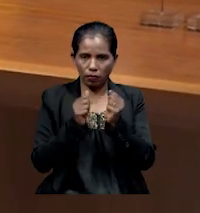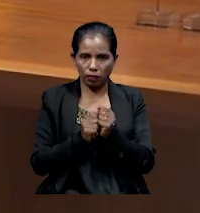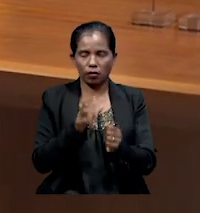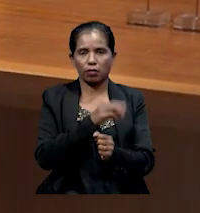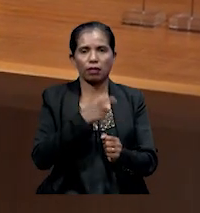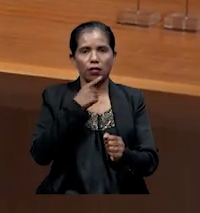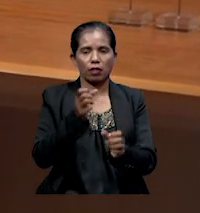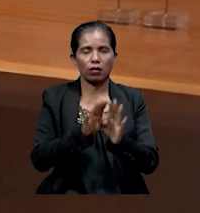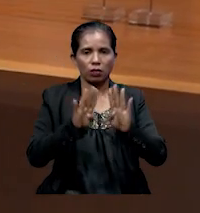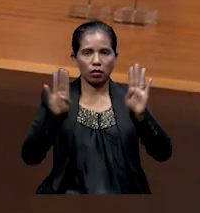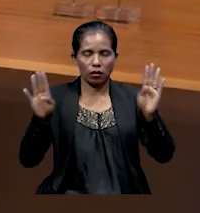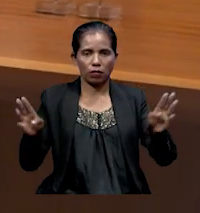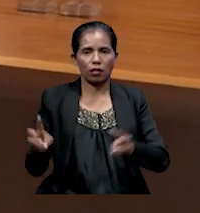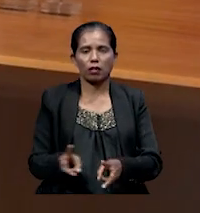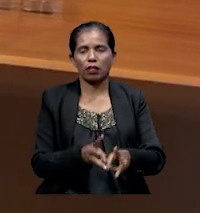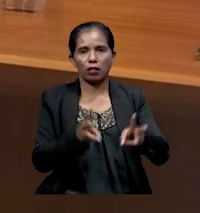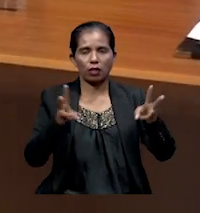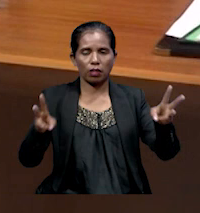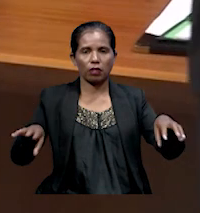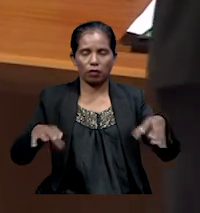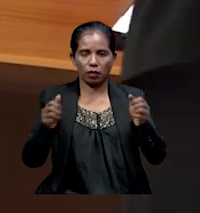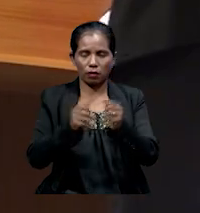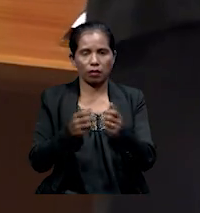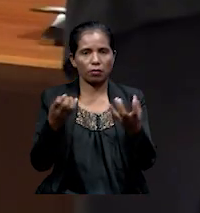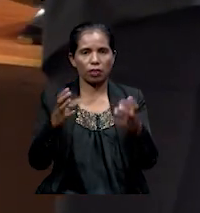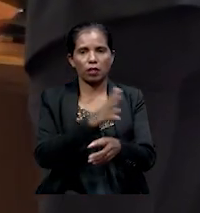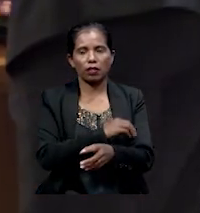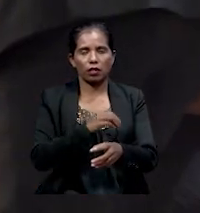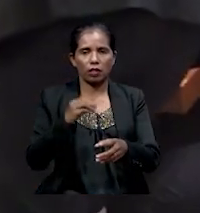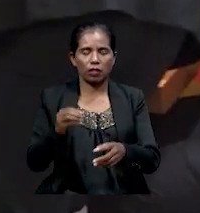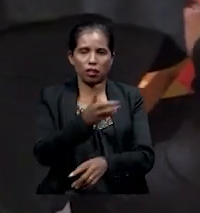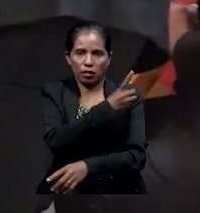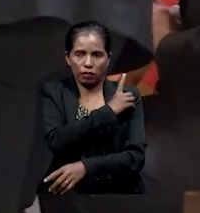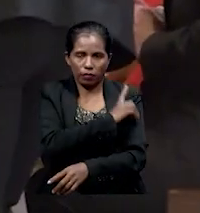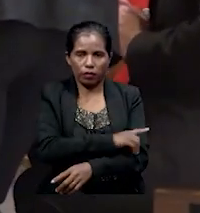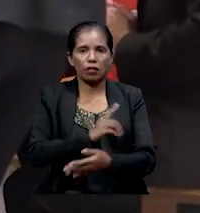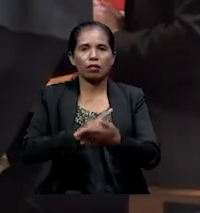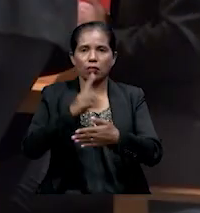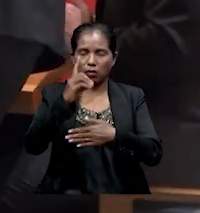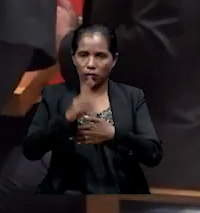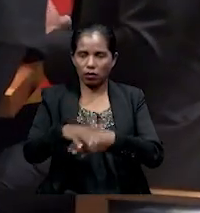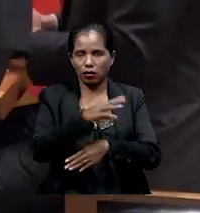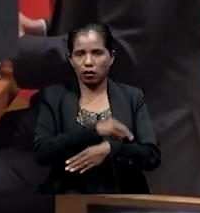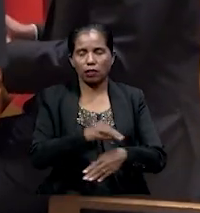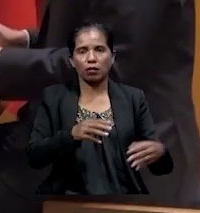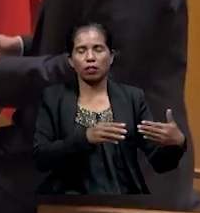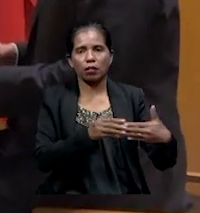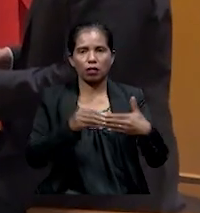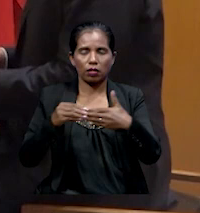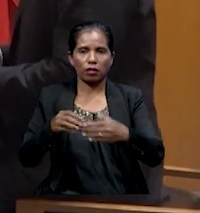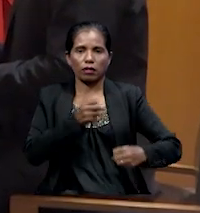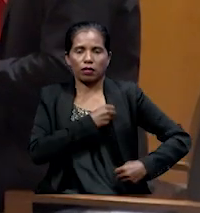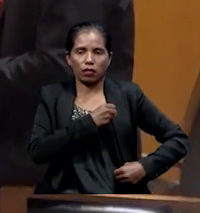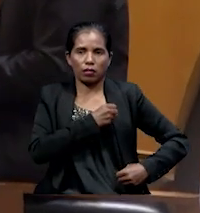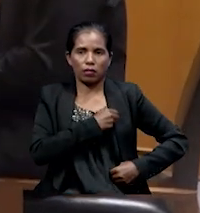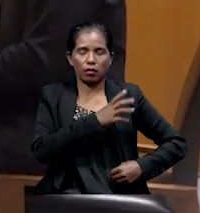SOFANE, atulou que mos dalam ba área de cooperação OIN e domínio de defesa, ori desenvolve no moderniza falintil Força